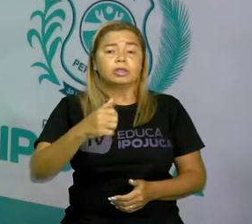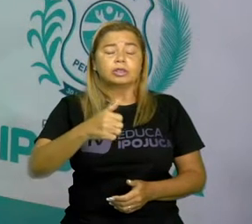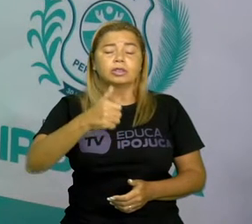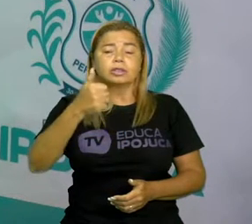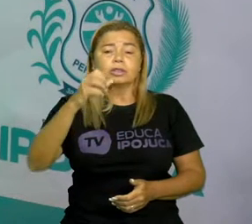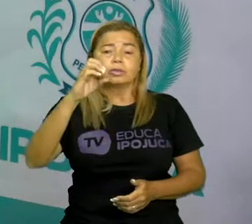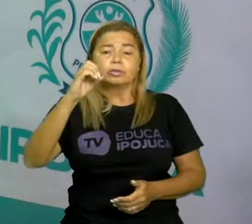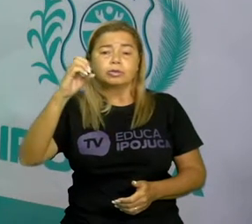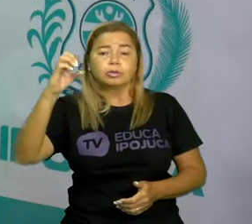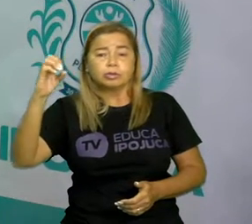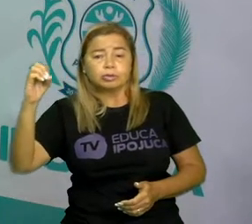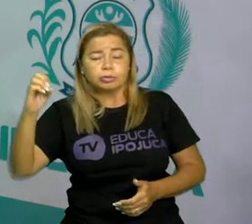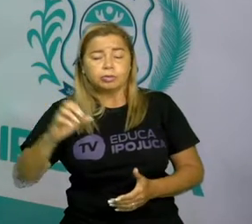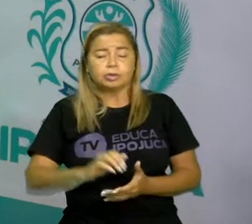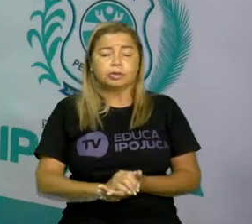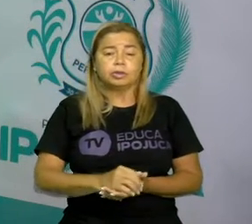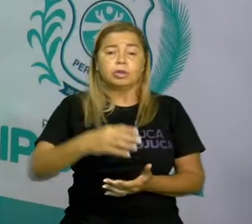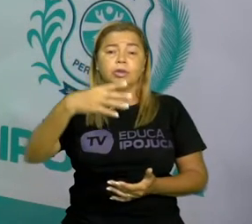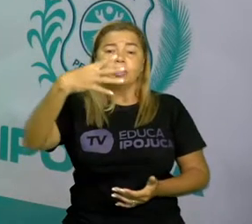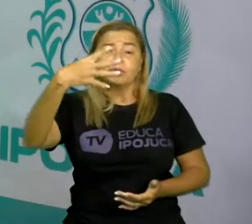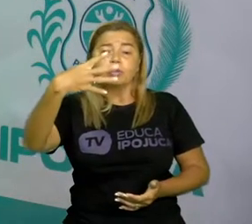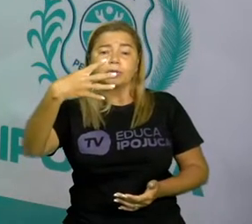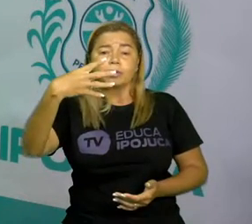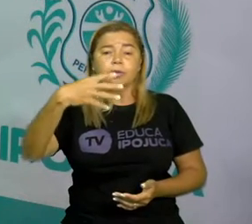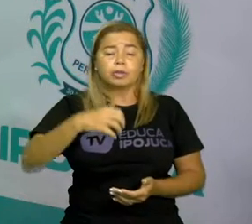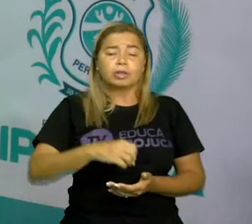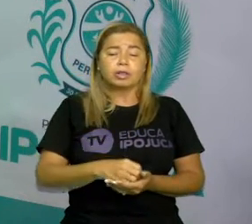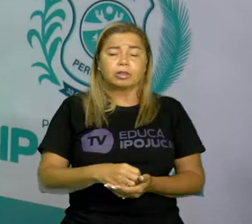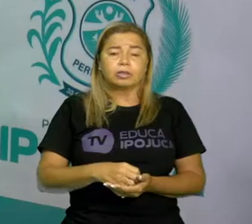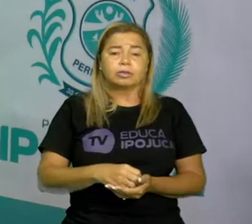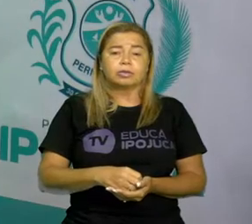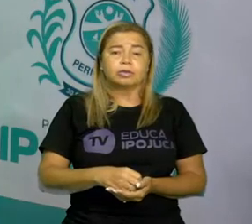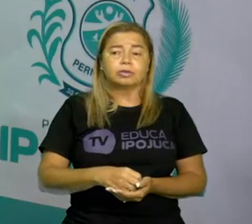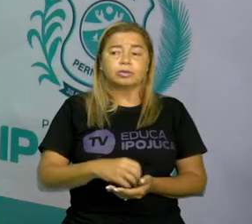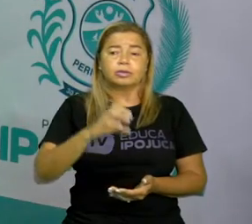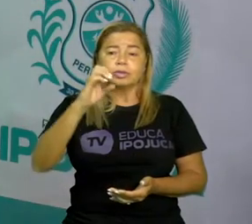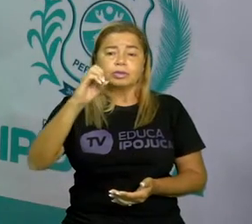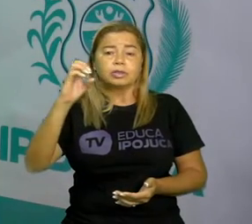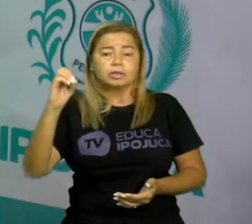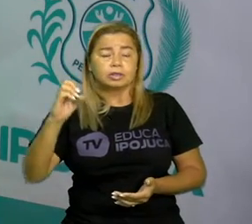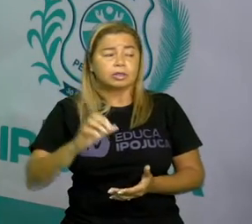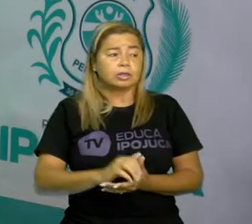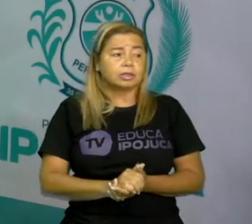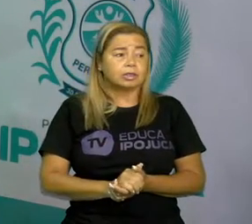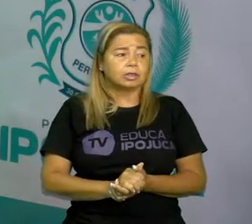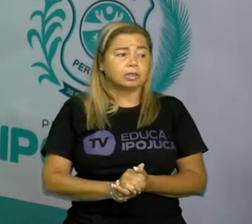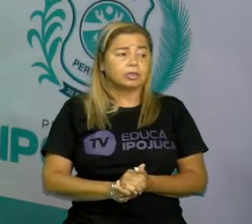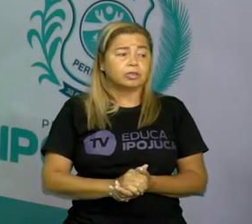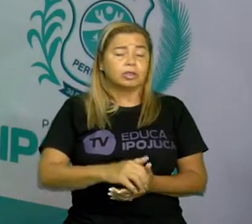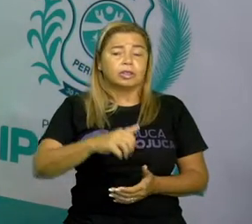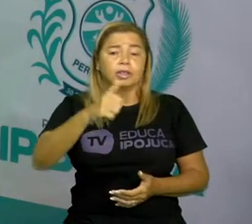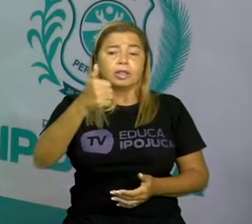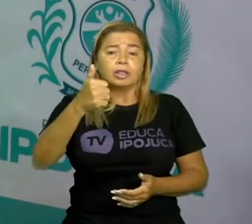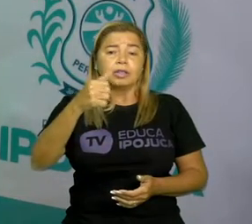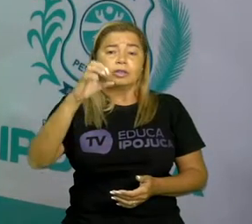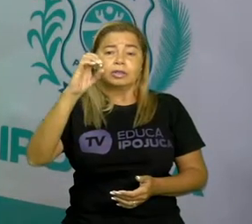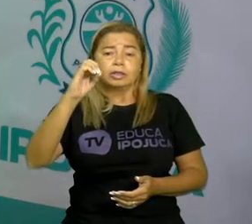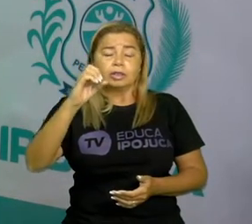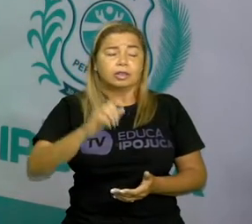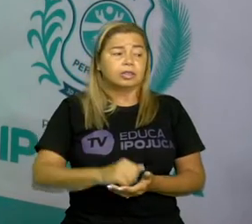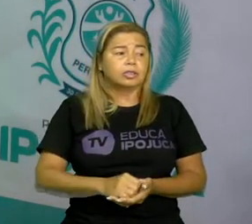4 centenas, uma dezena e 7 unidades, certo?